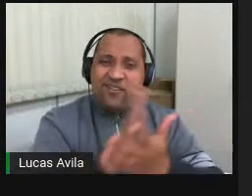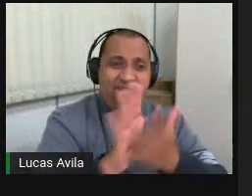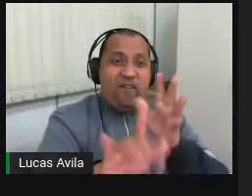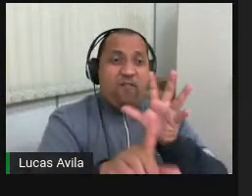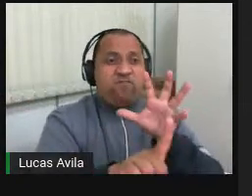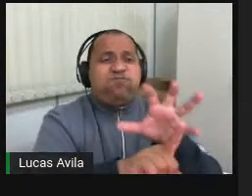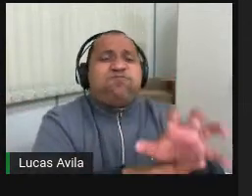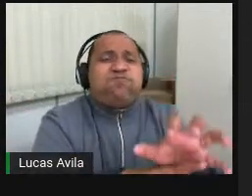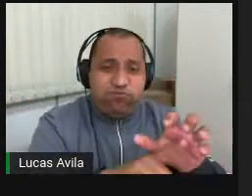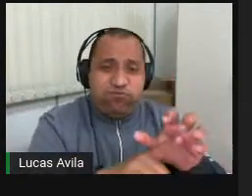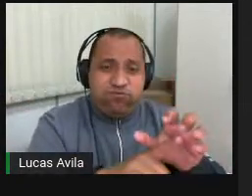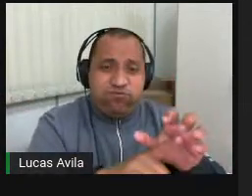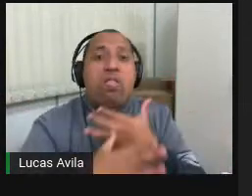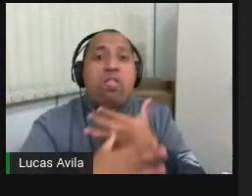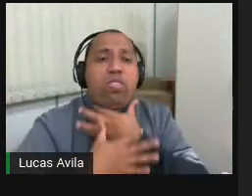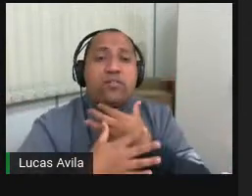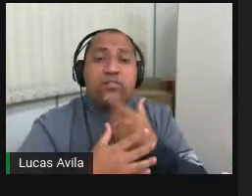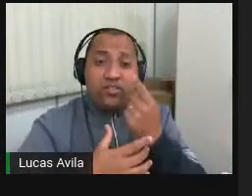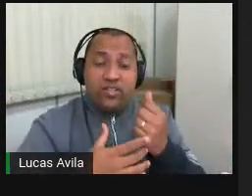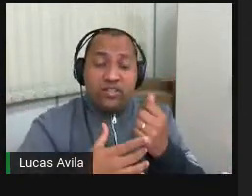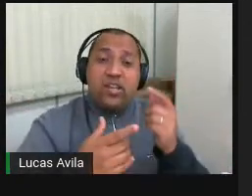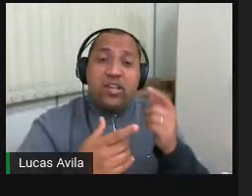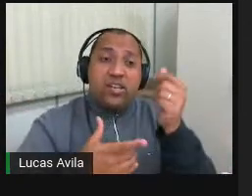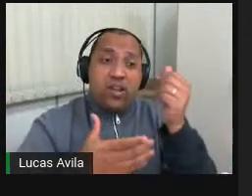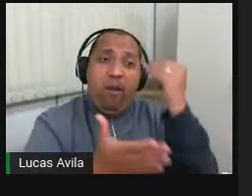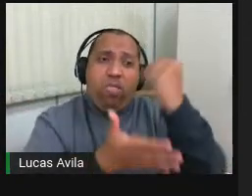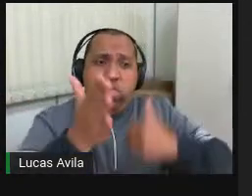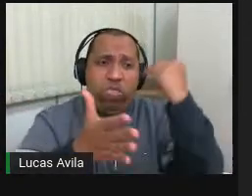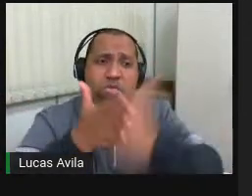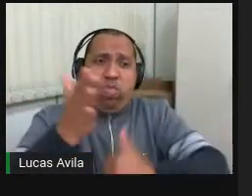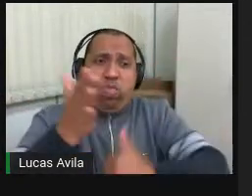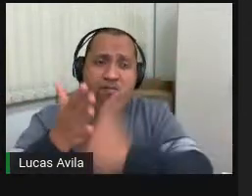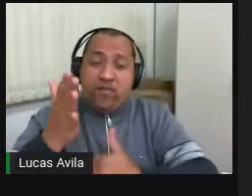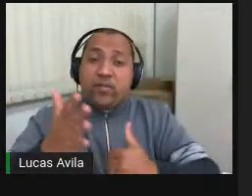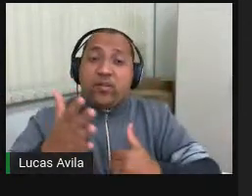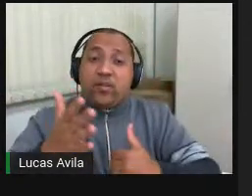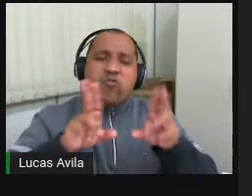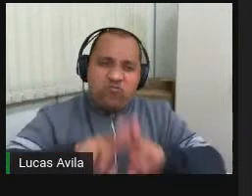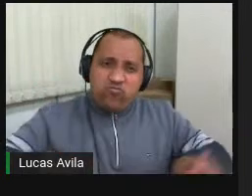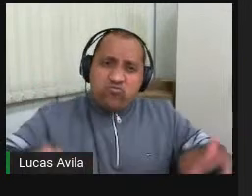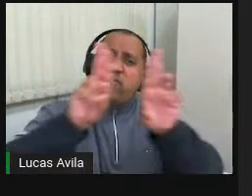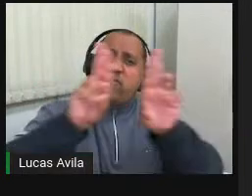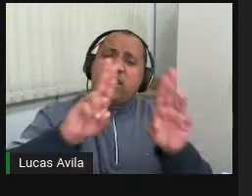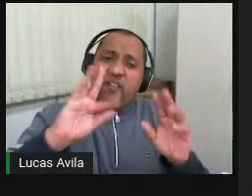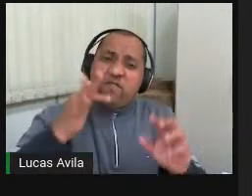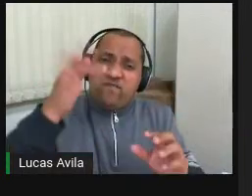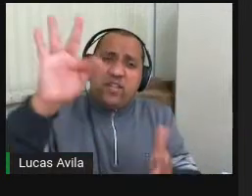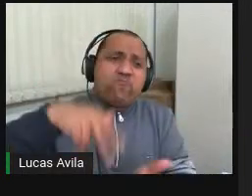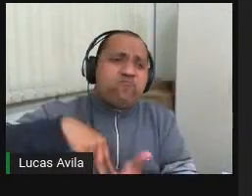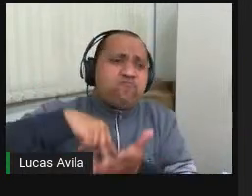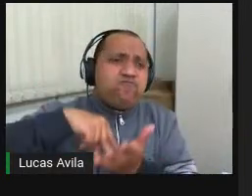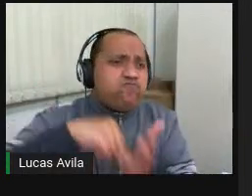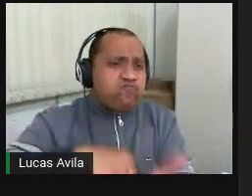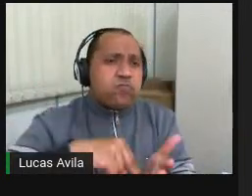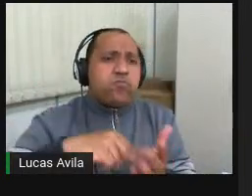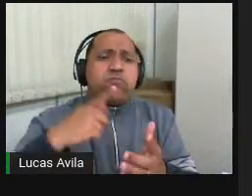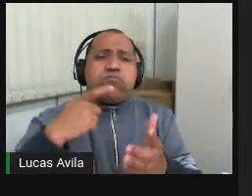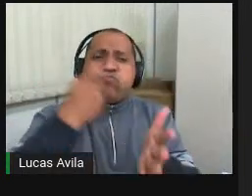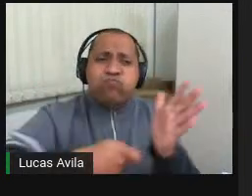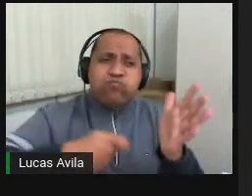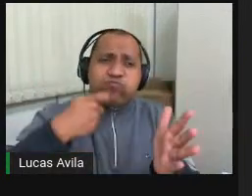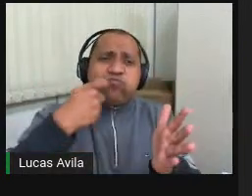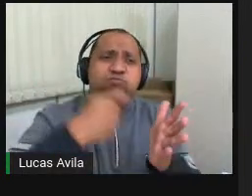e estrangulamento da educação, as universidades federais têm resistido e lutado para seguir. No